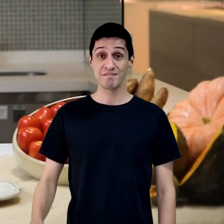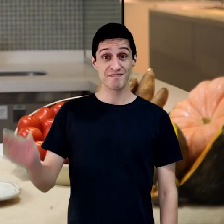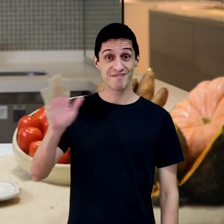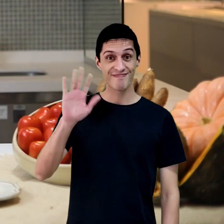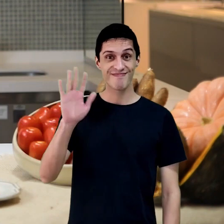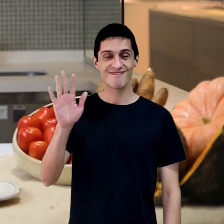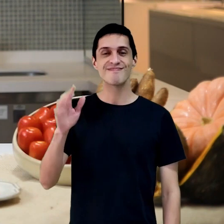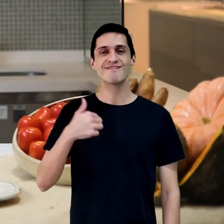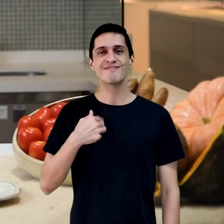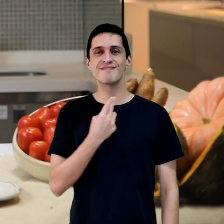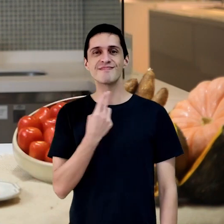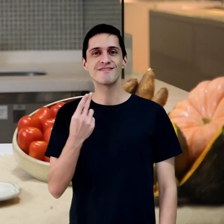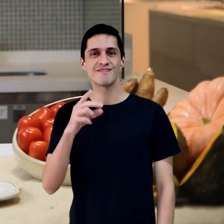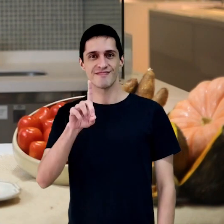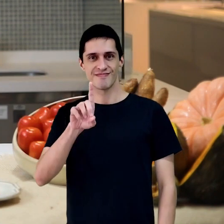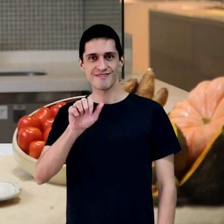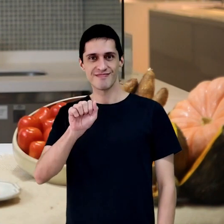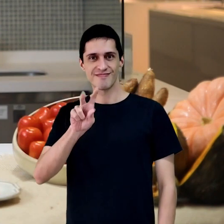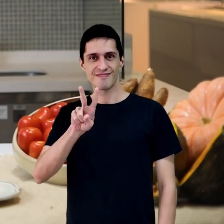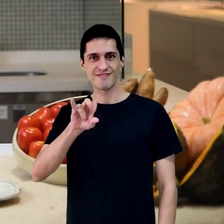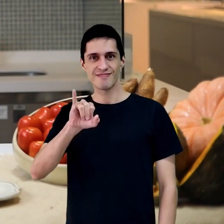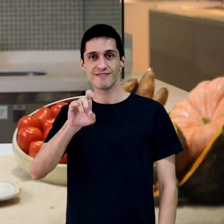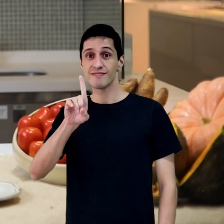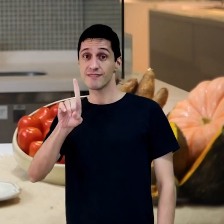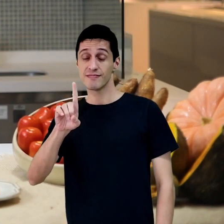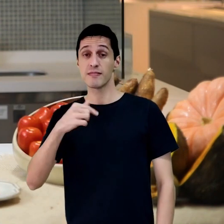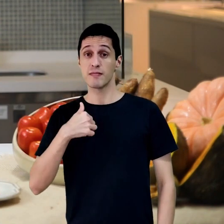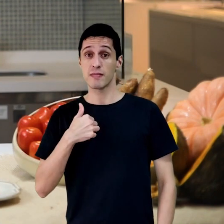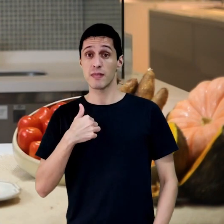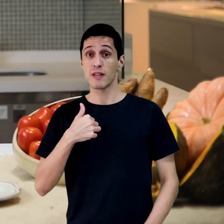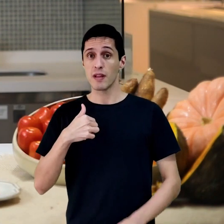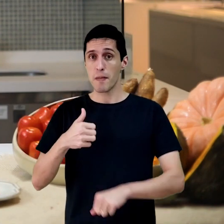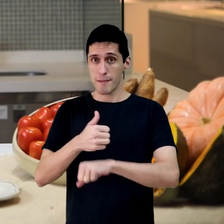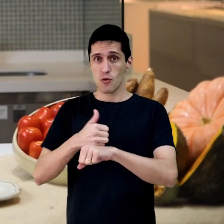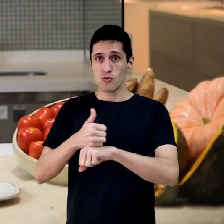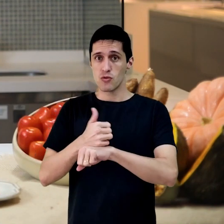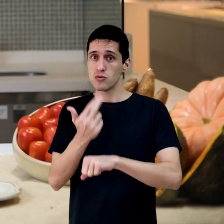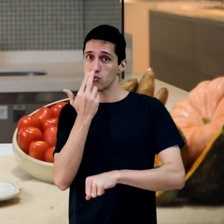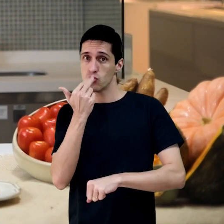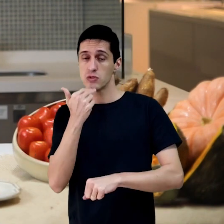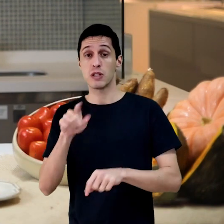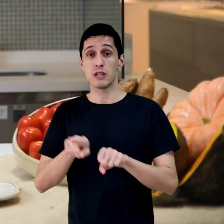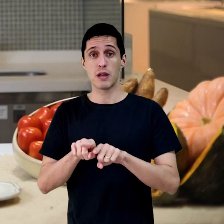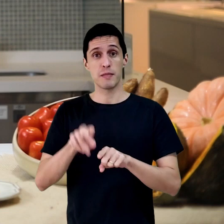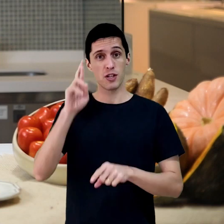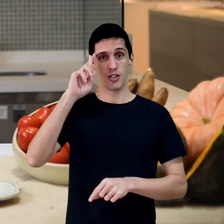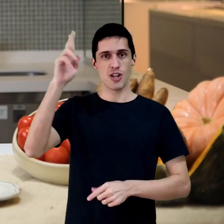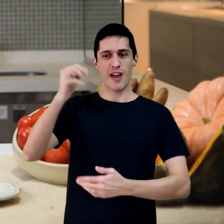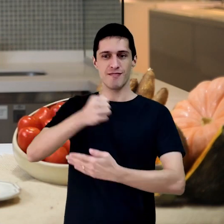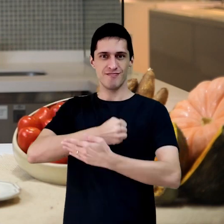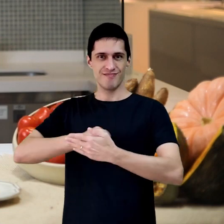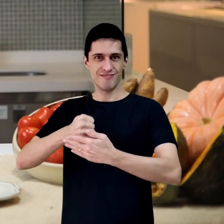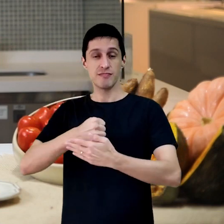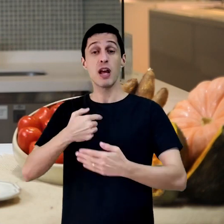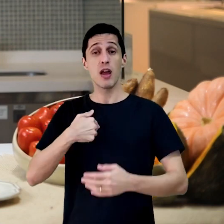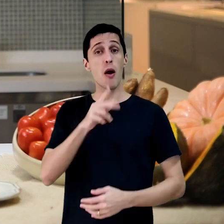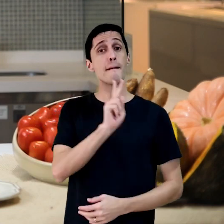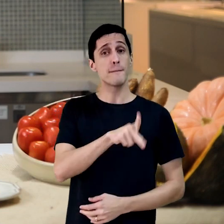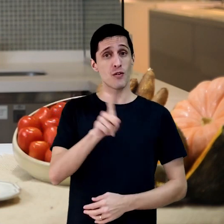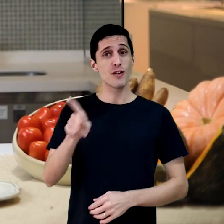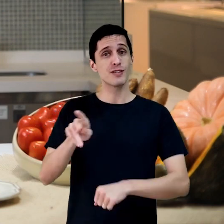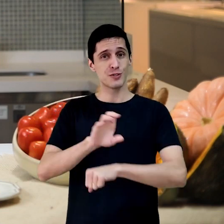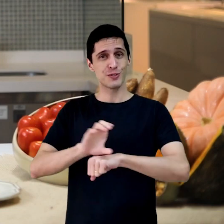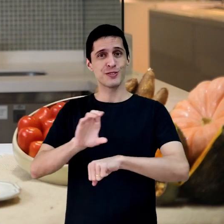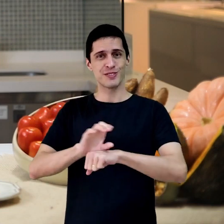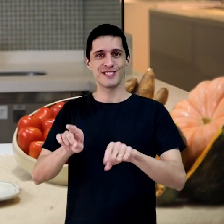Olá pessoal, sou David Novaes, nutricionista, chefe em gastronomia e professor nos cursos de qualificação profissional.